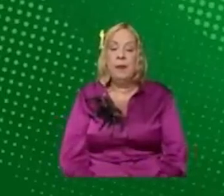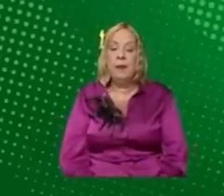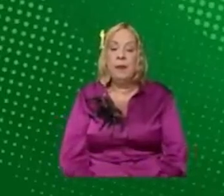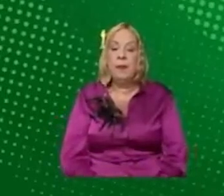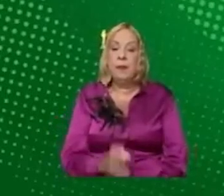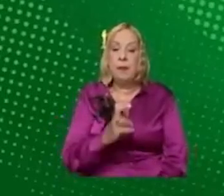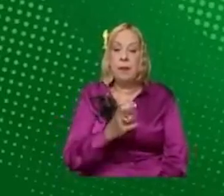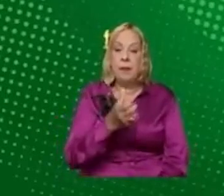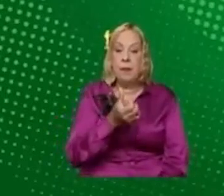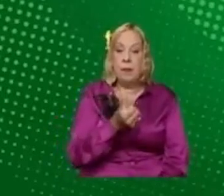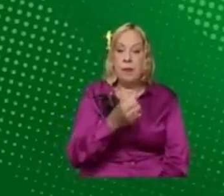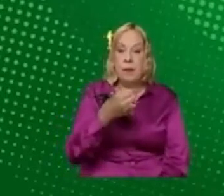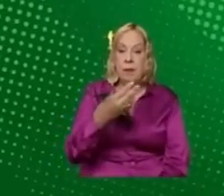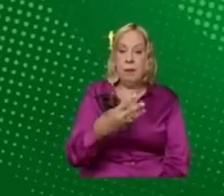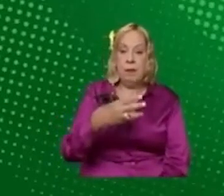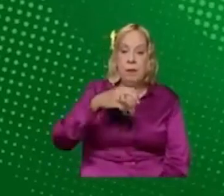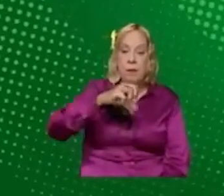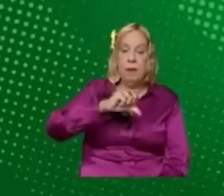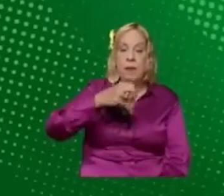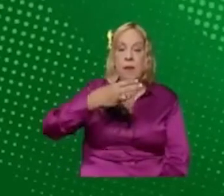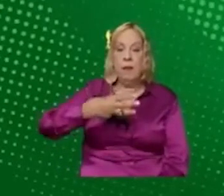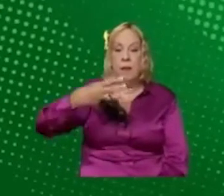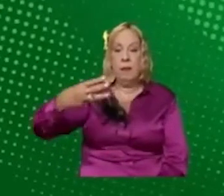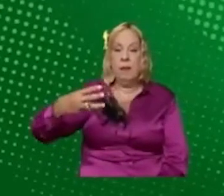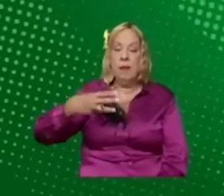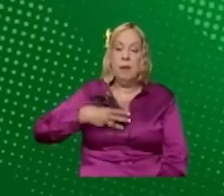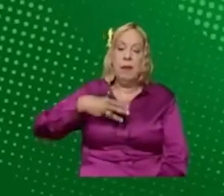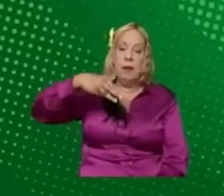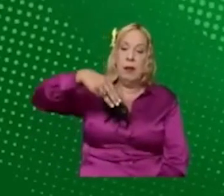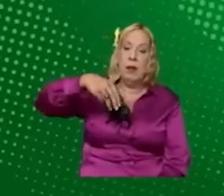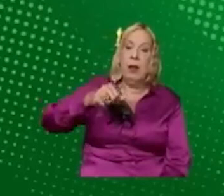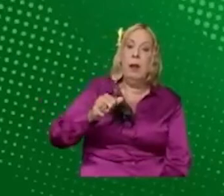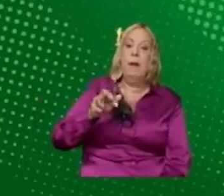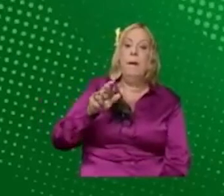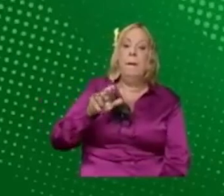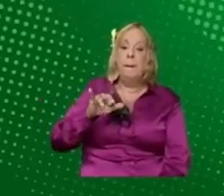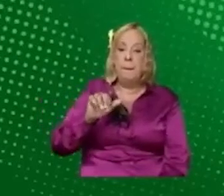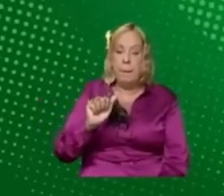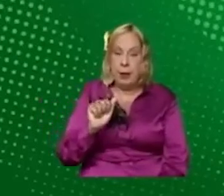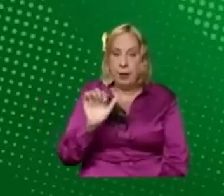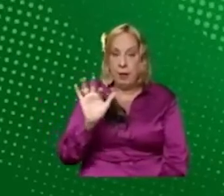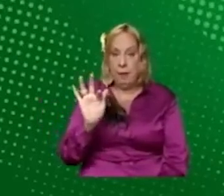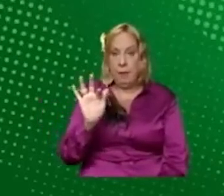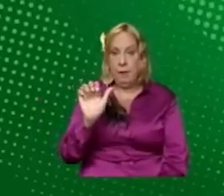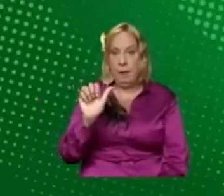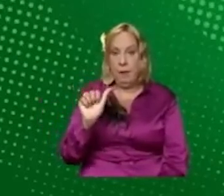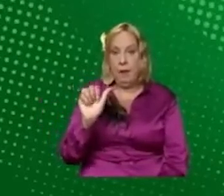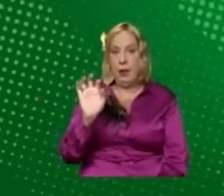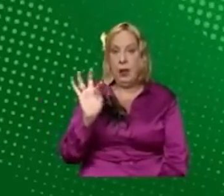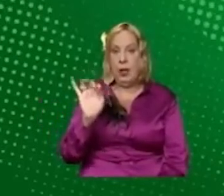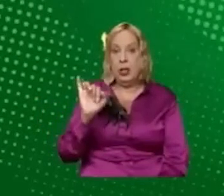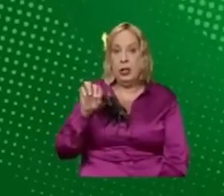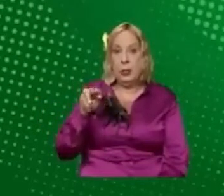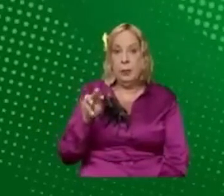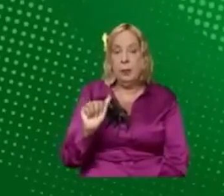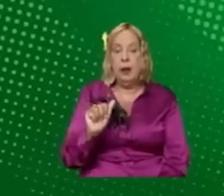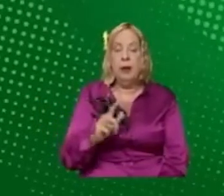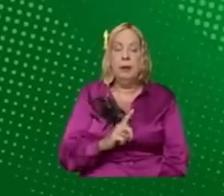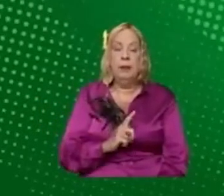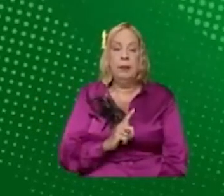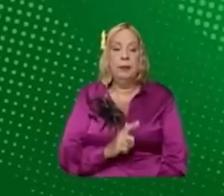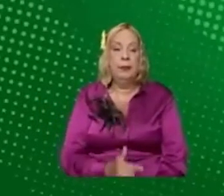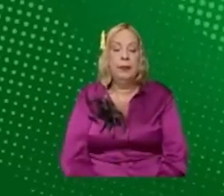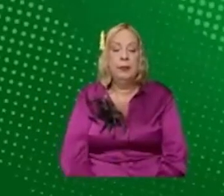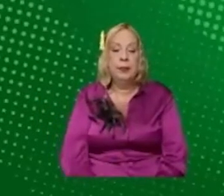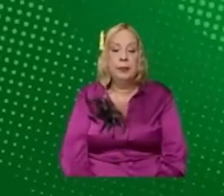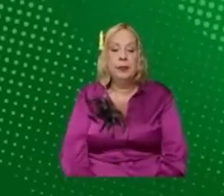aqui, 563933, Maria de Fátima, Mercantil. É o supermercado pé quente aí no Jabutiana. R$500